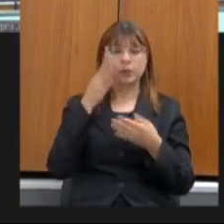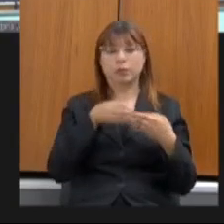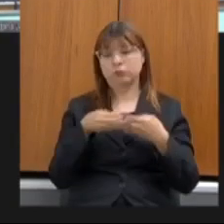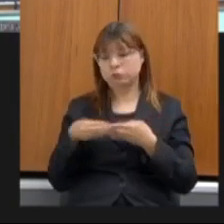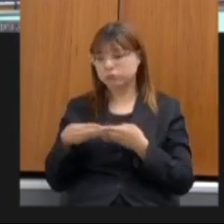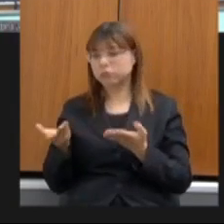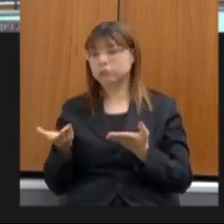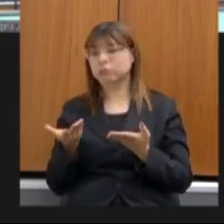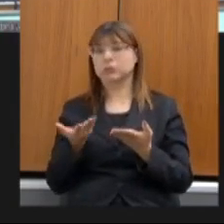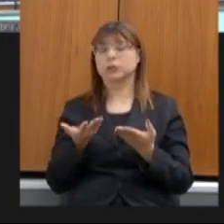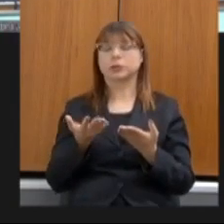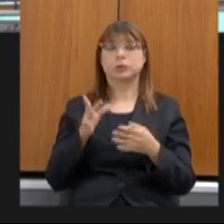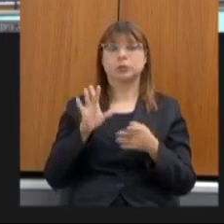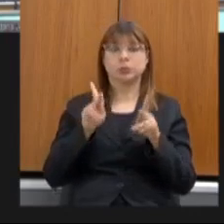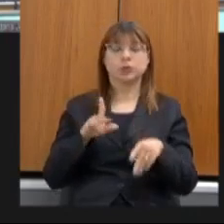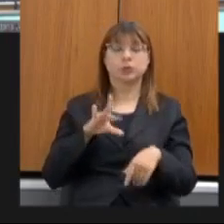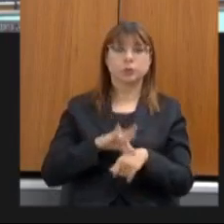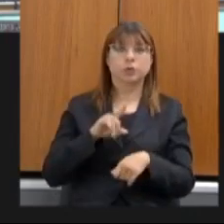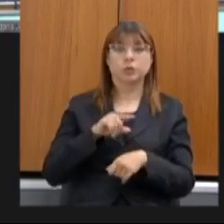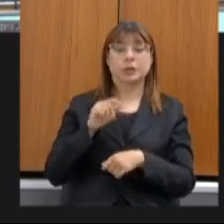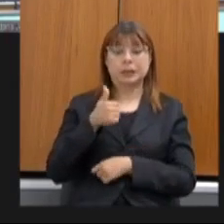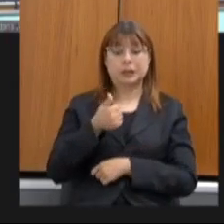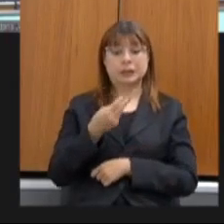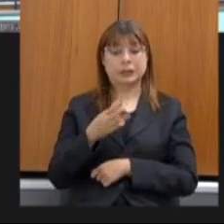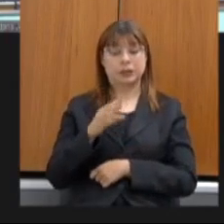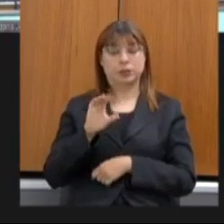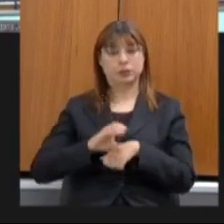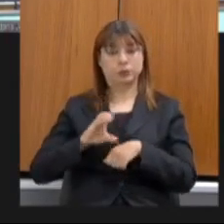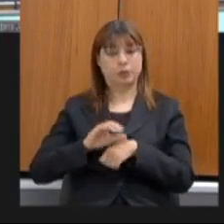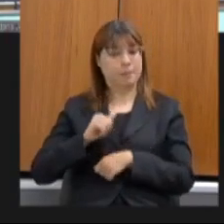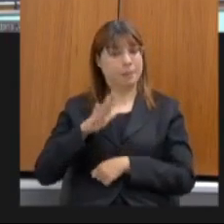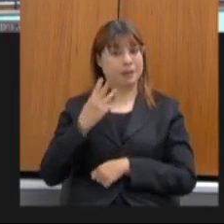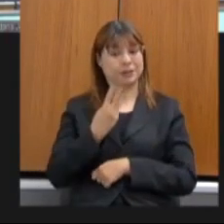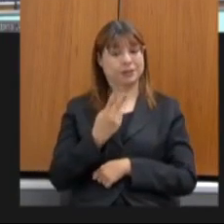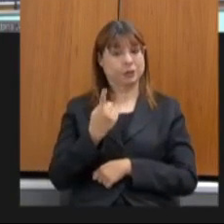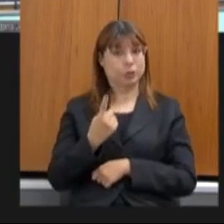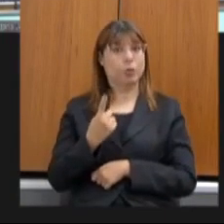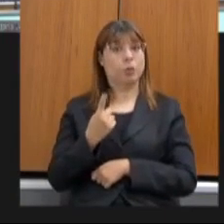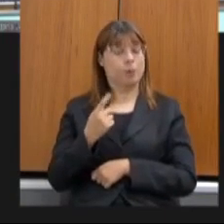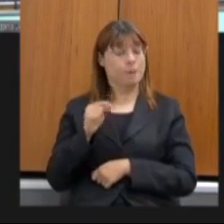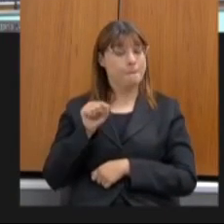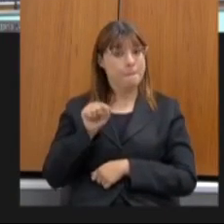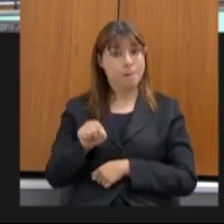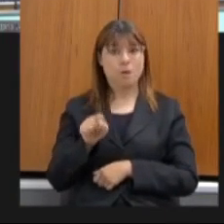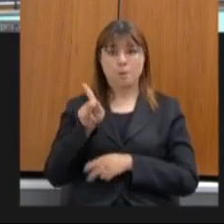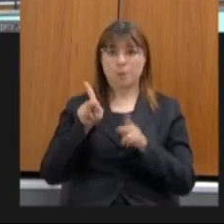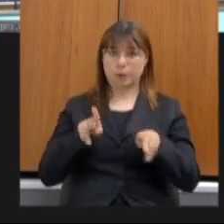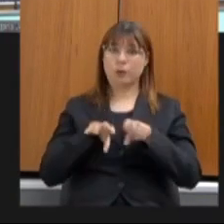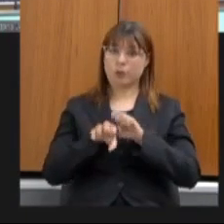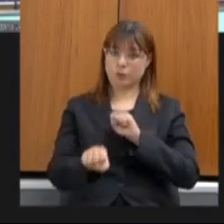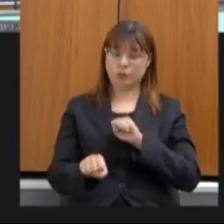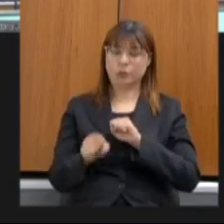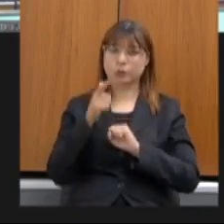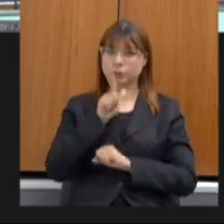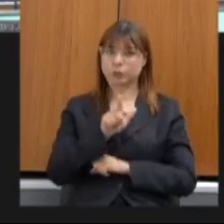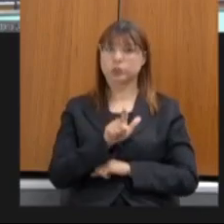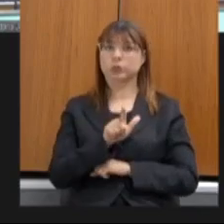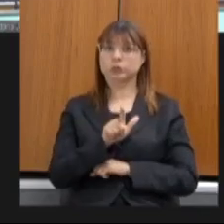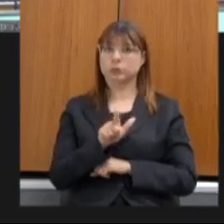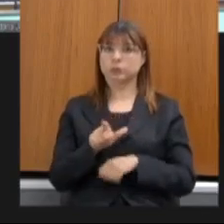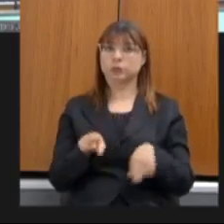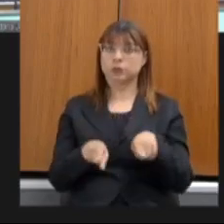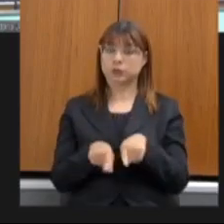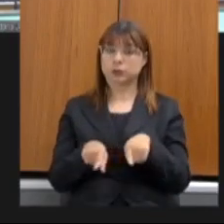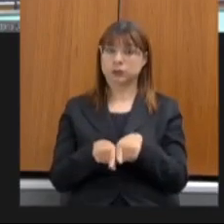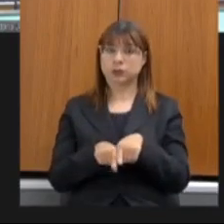e por aí vai esses 13 cursos tiveram mais de 31 mil formações e oferecemos também em busca de